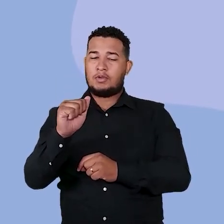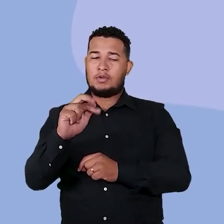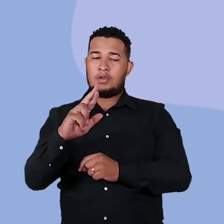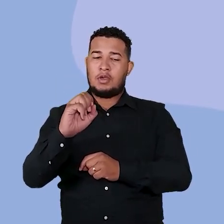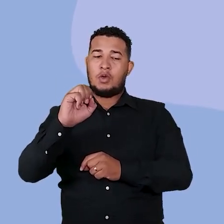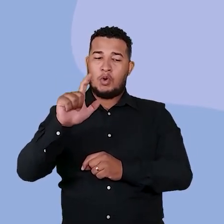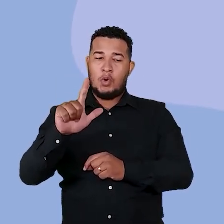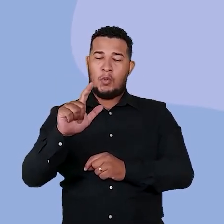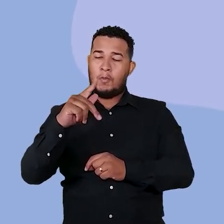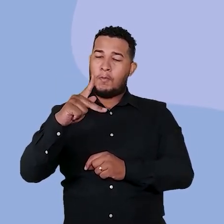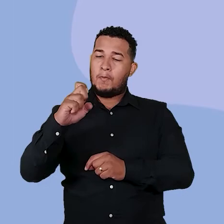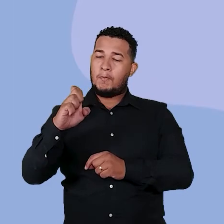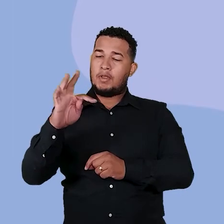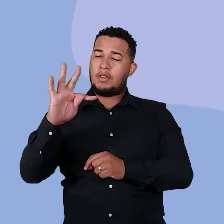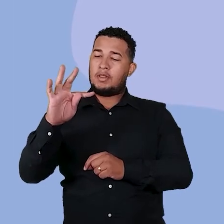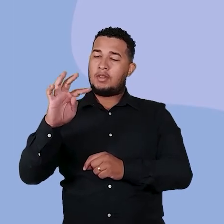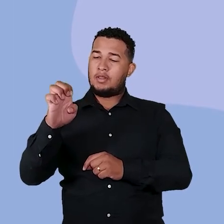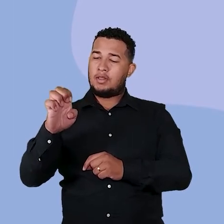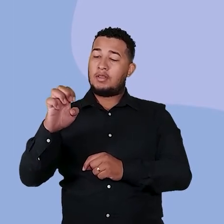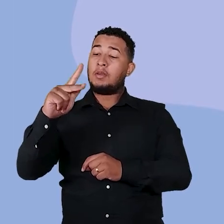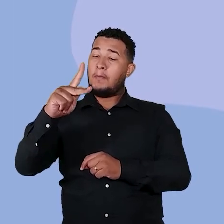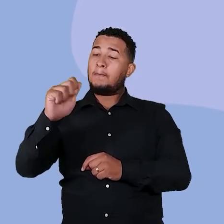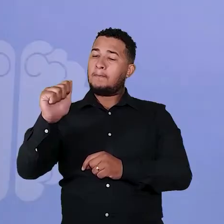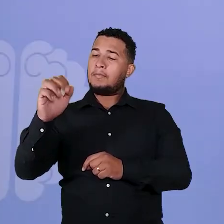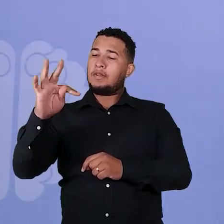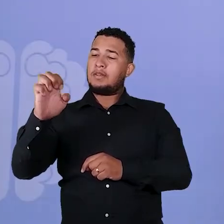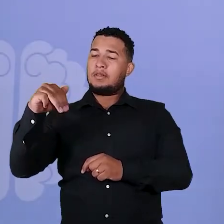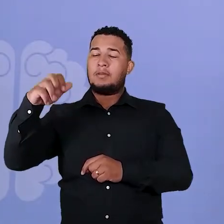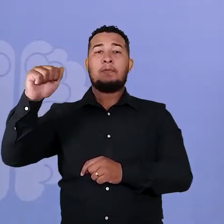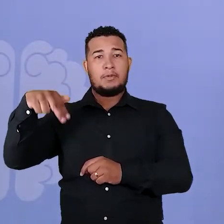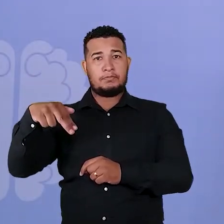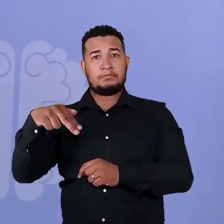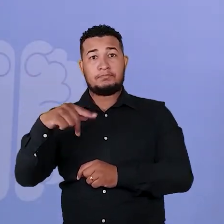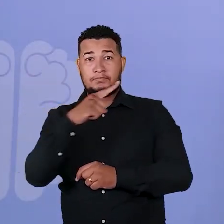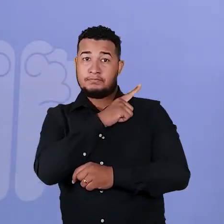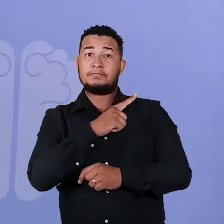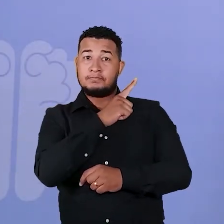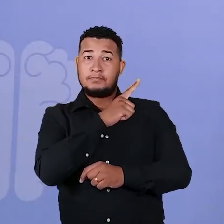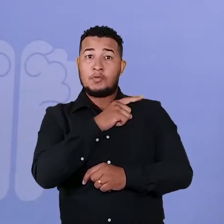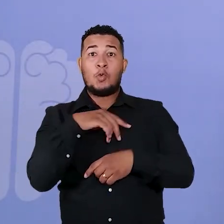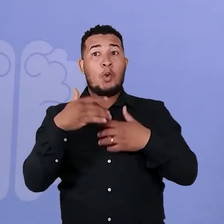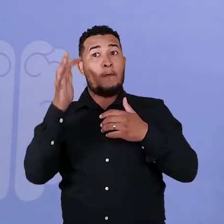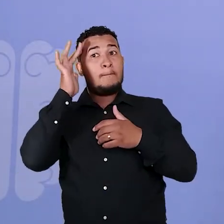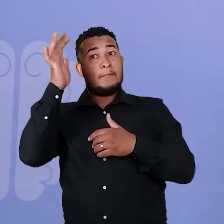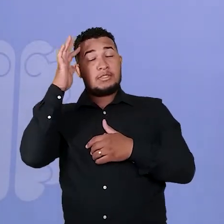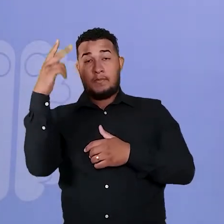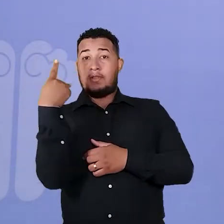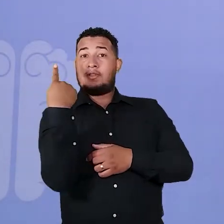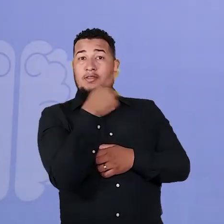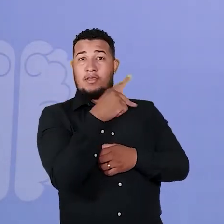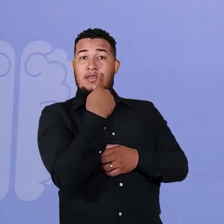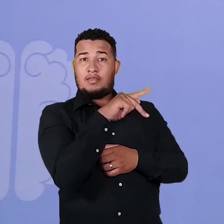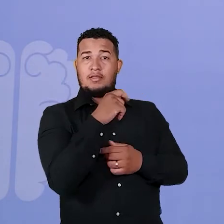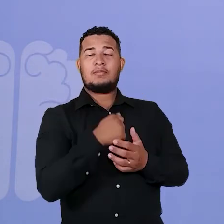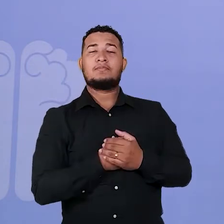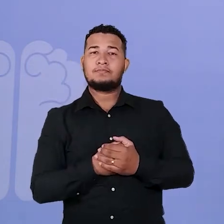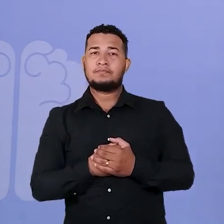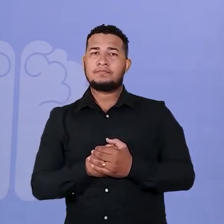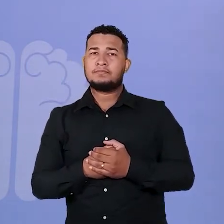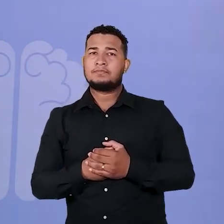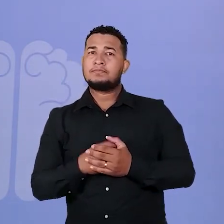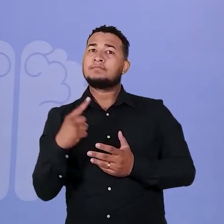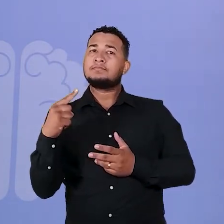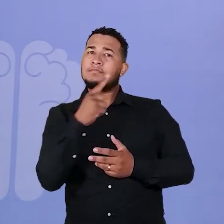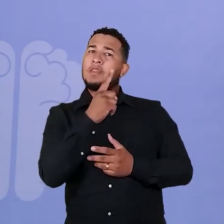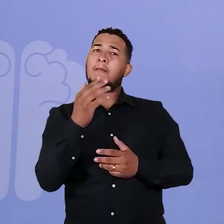Inglaterra, chamada Carol Pateman. Vamos aqui comigo para a gente entender qual é o pensamento que ela